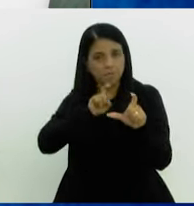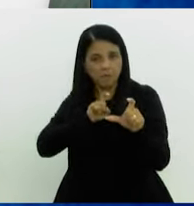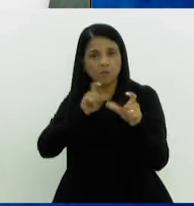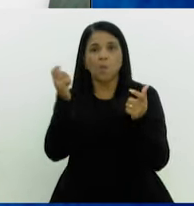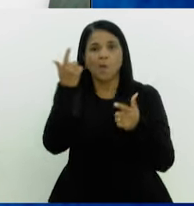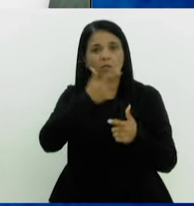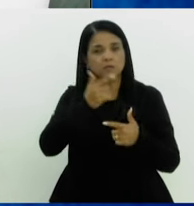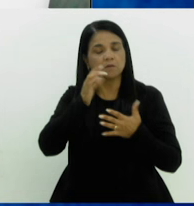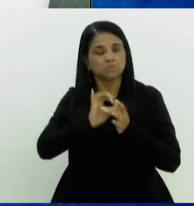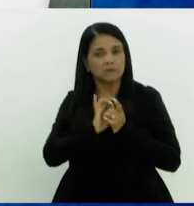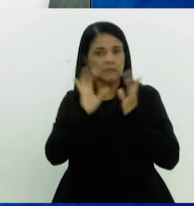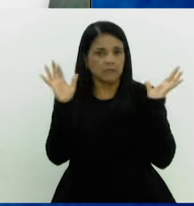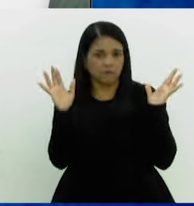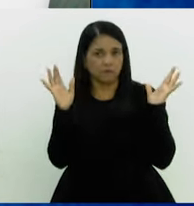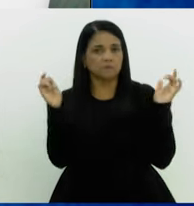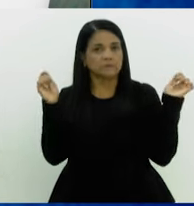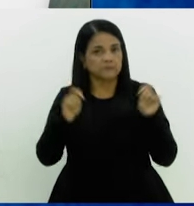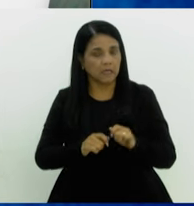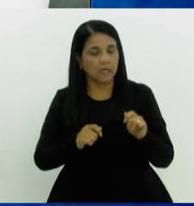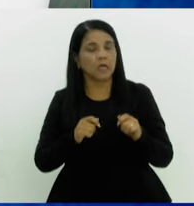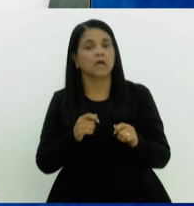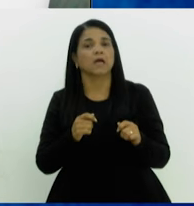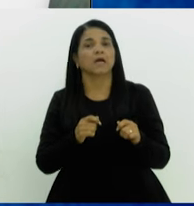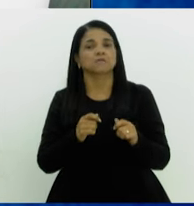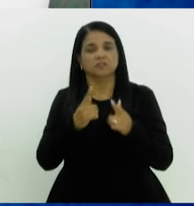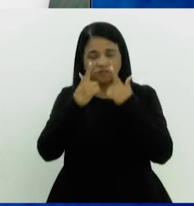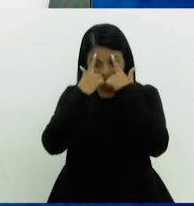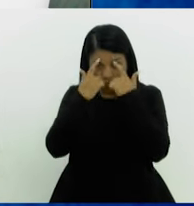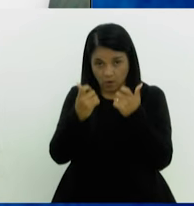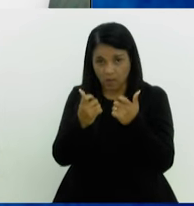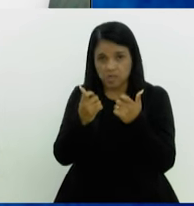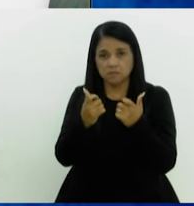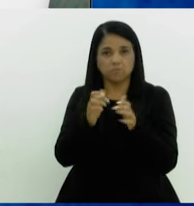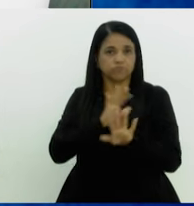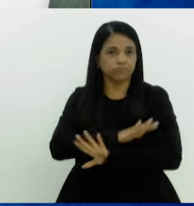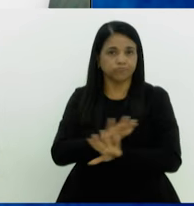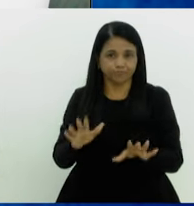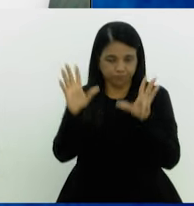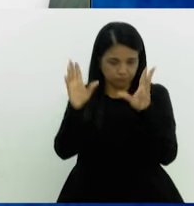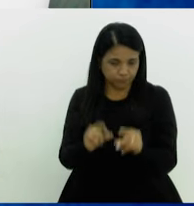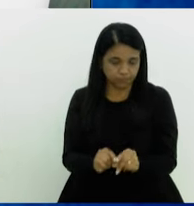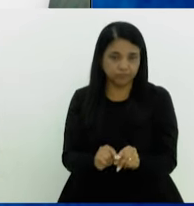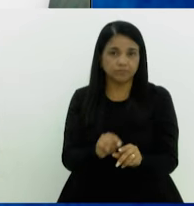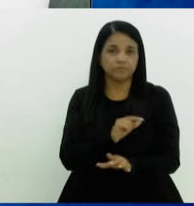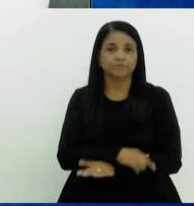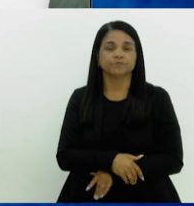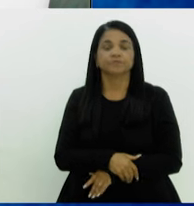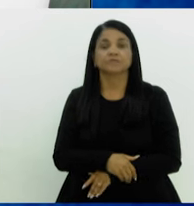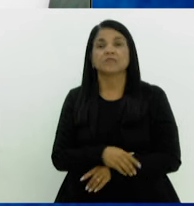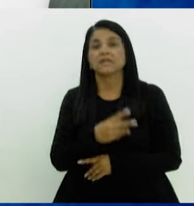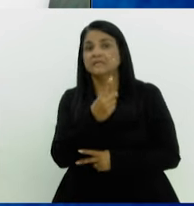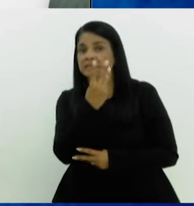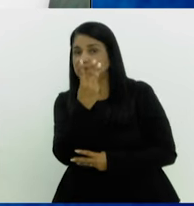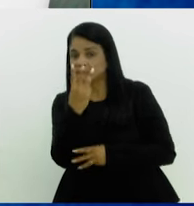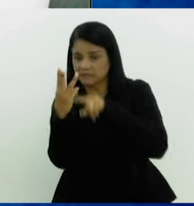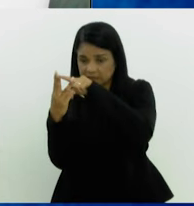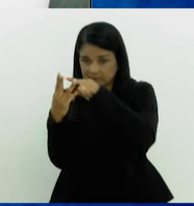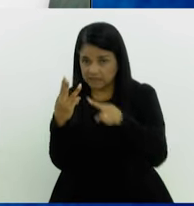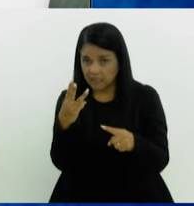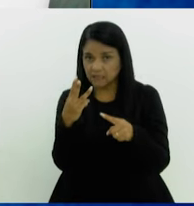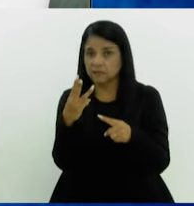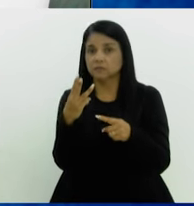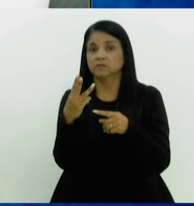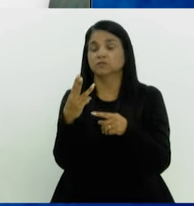tornar uma mulher livre e que pode se livrar de muitas das violências que ela sofre vocês sabiam que três da quadra